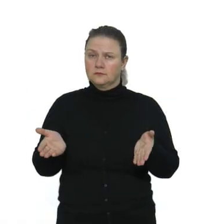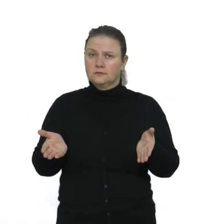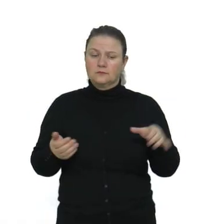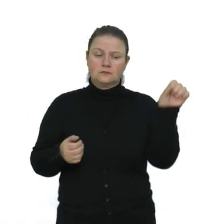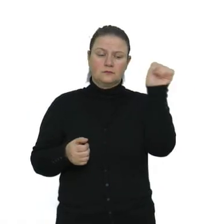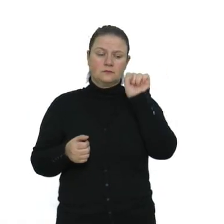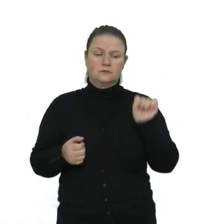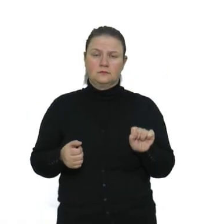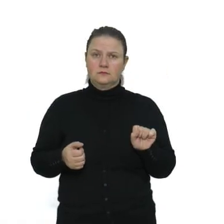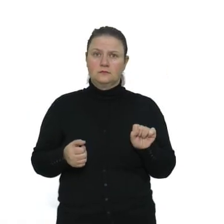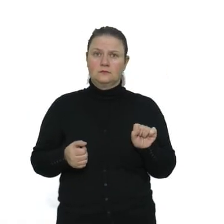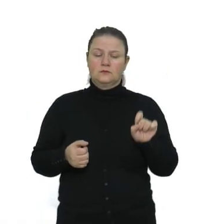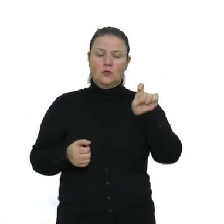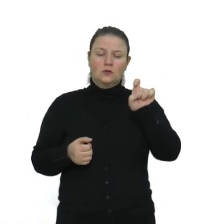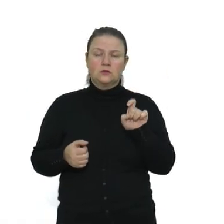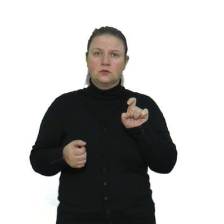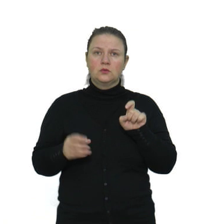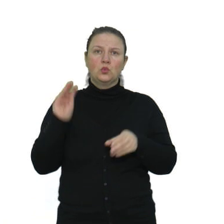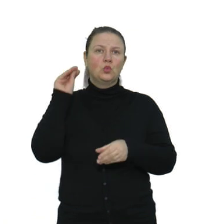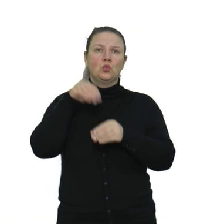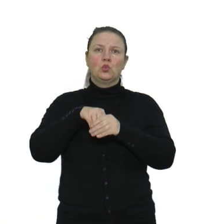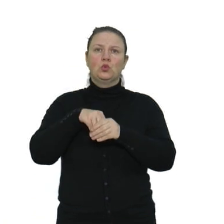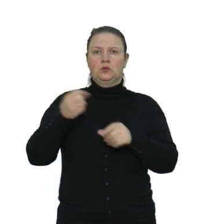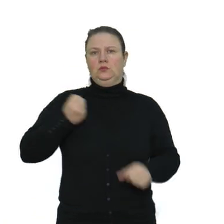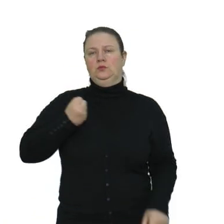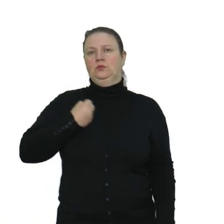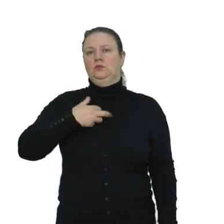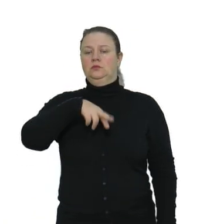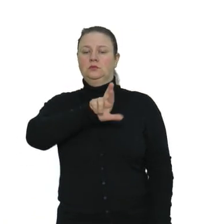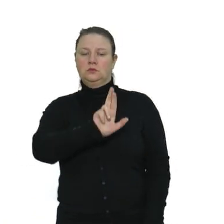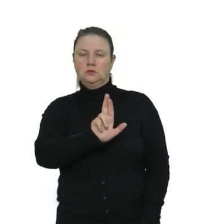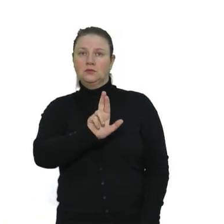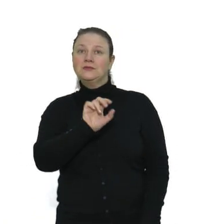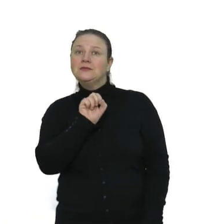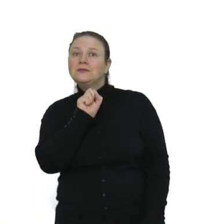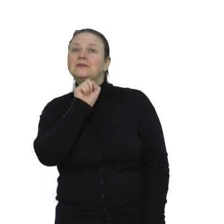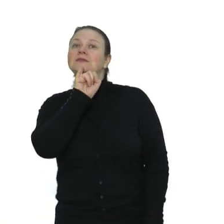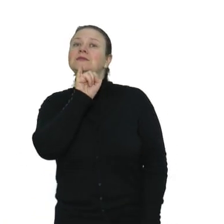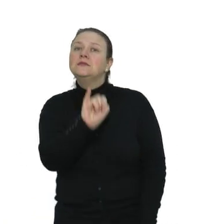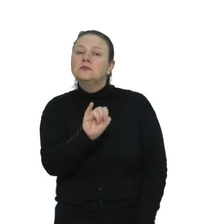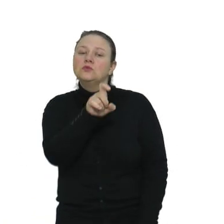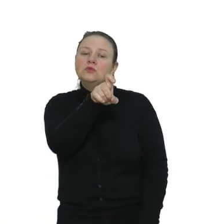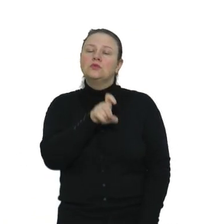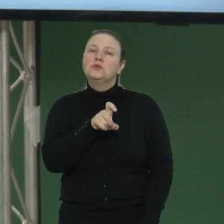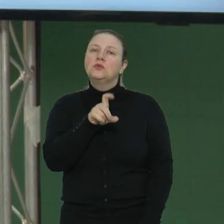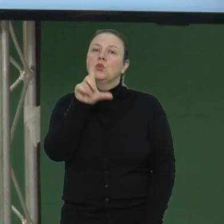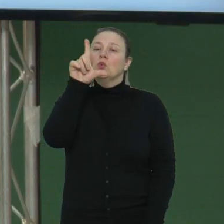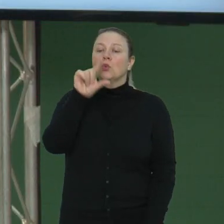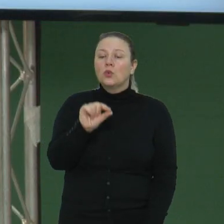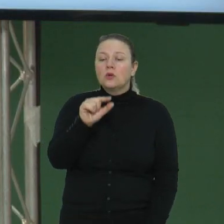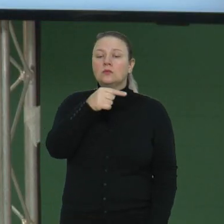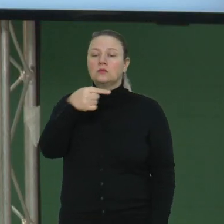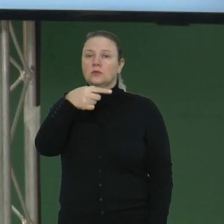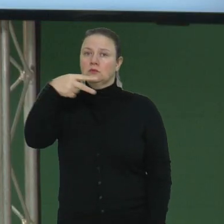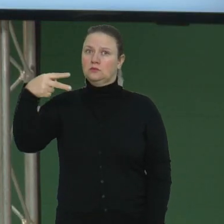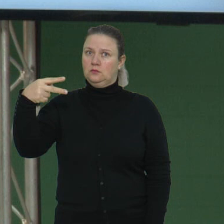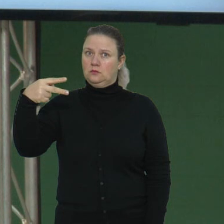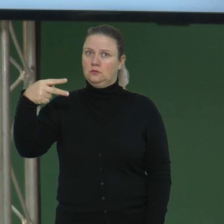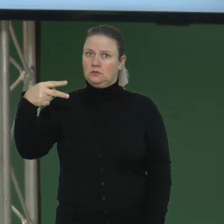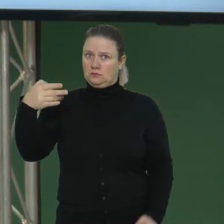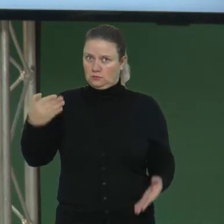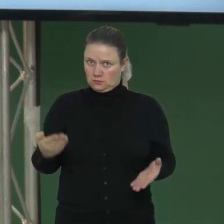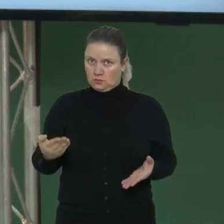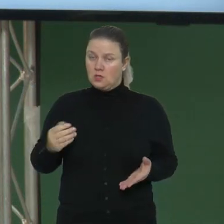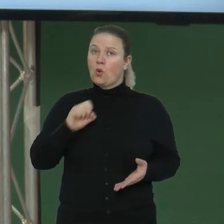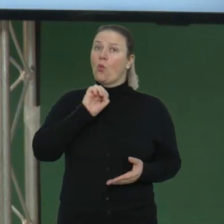pertence aos números reais se o x for menor que o menos 2, certo? Ou o x